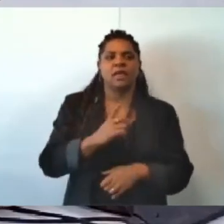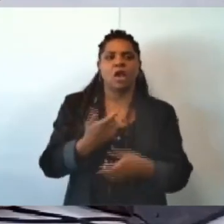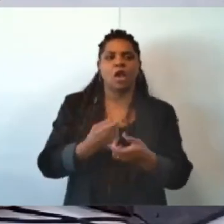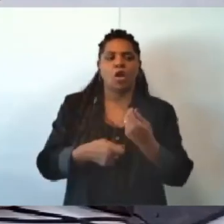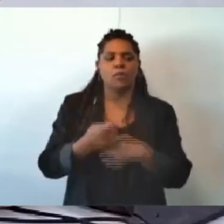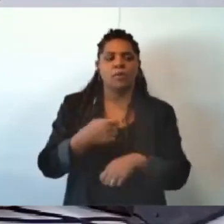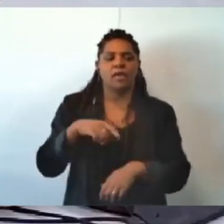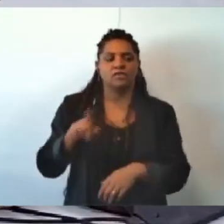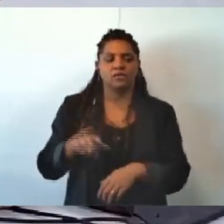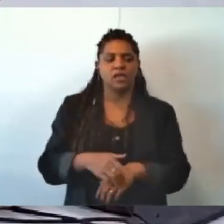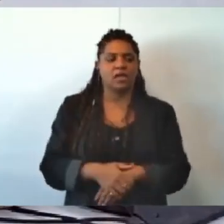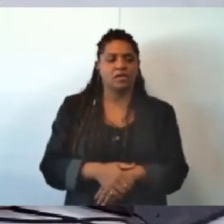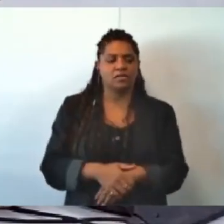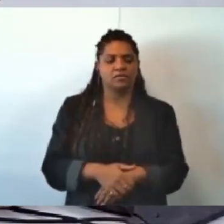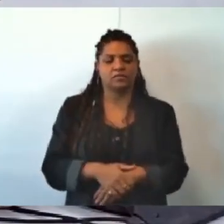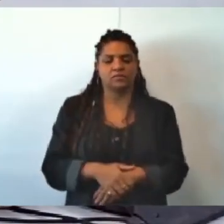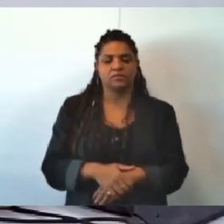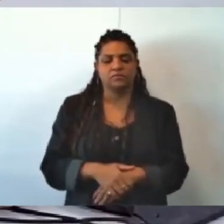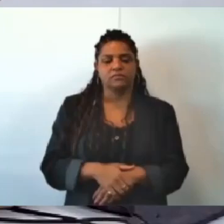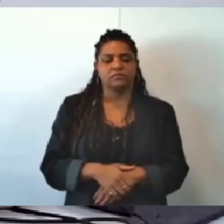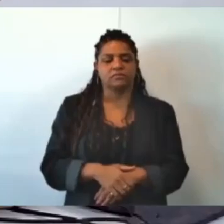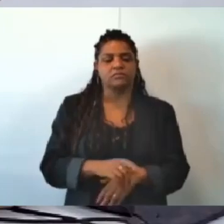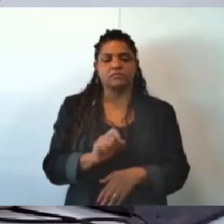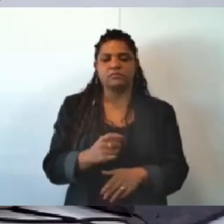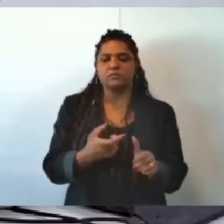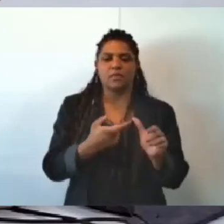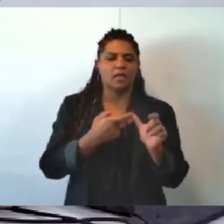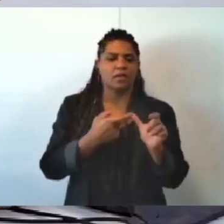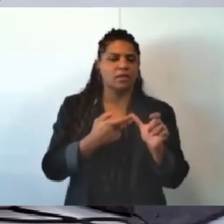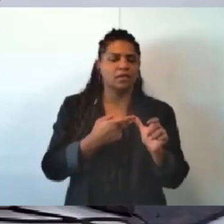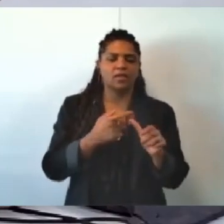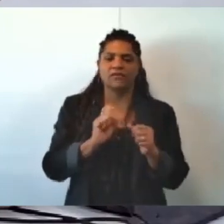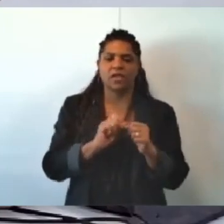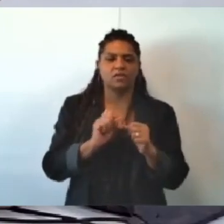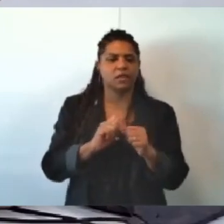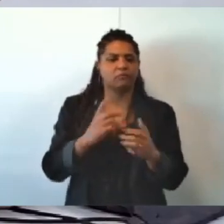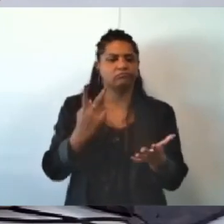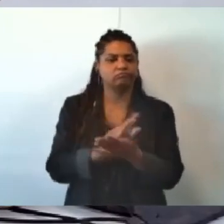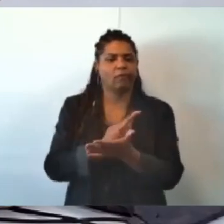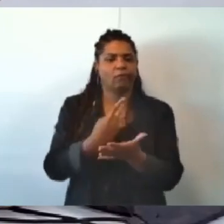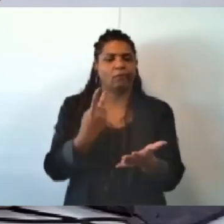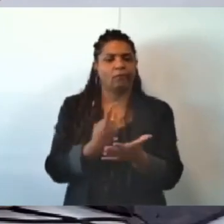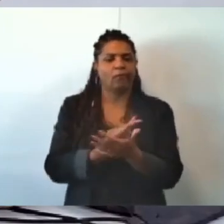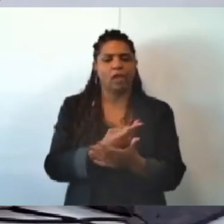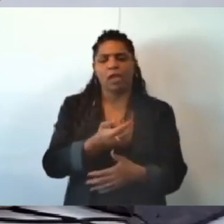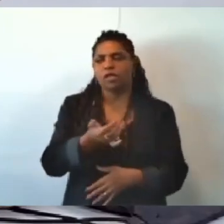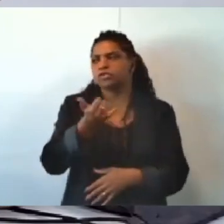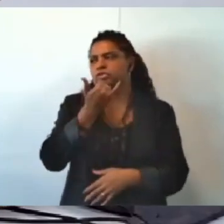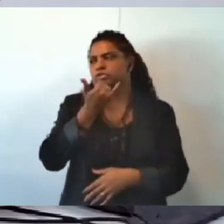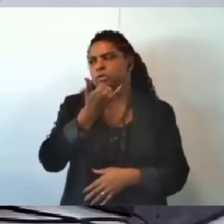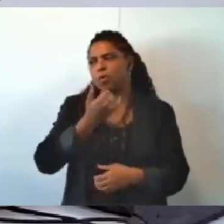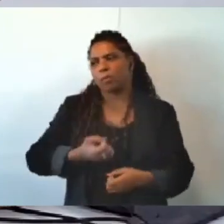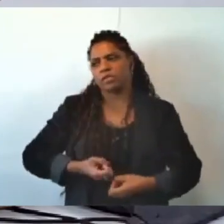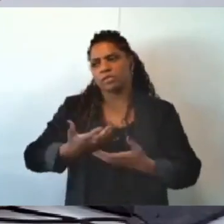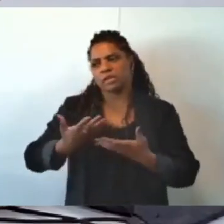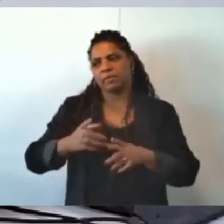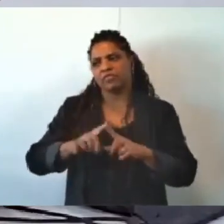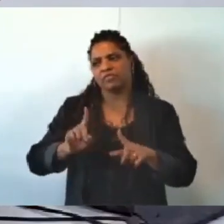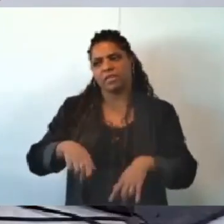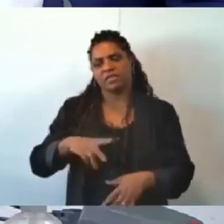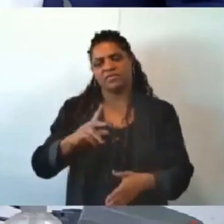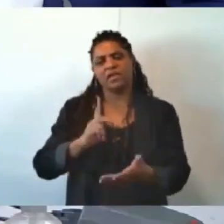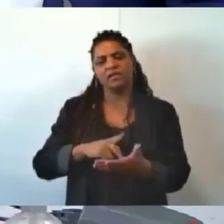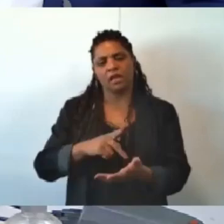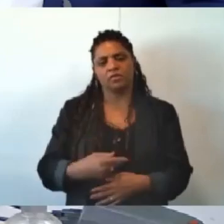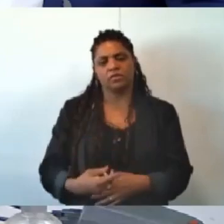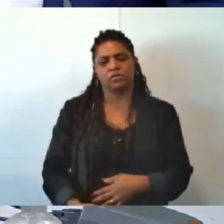que a BH Trans está fazendo. Desculpa o desabafo, mas é pura verdade. É isso aí, nós estamos